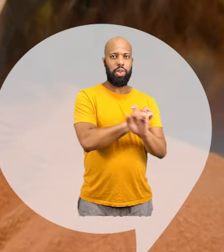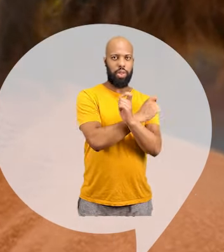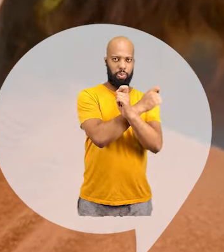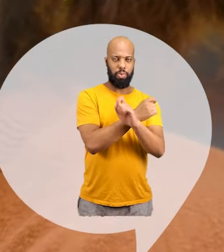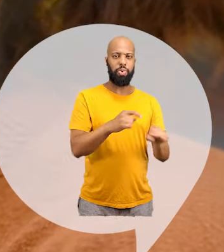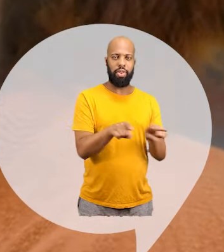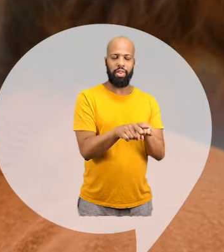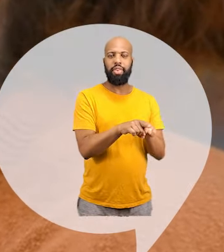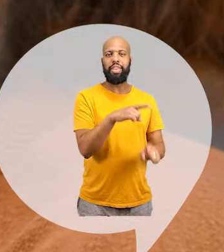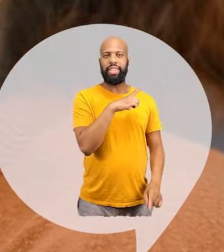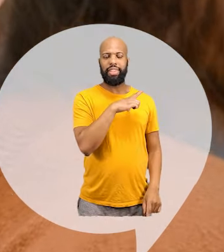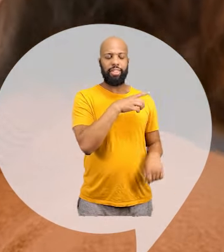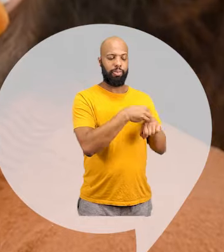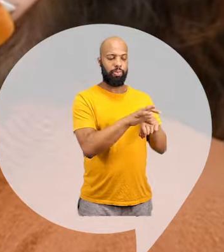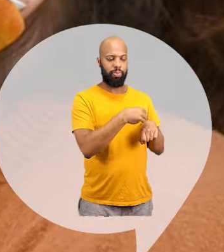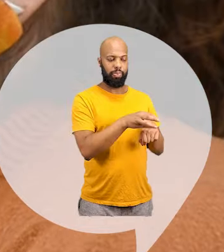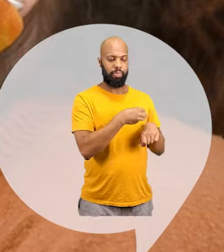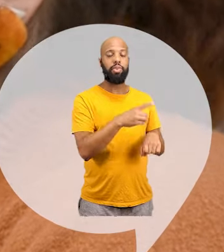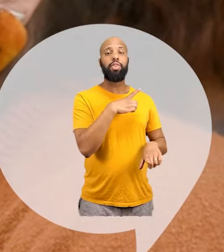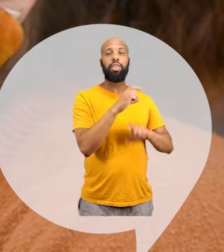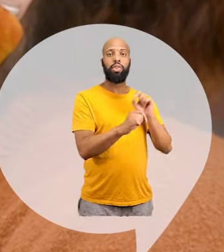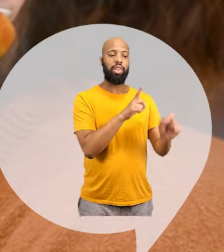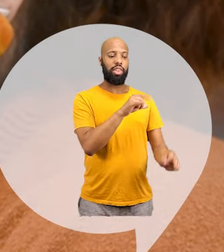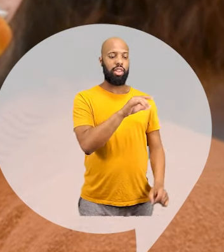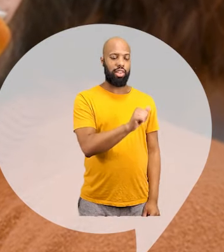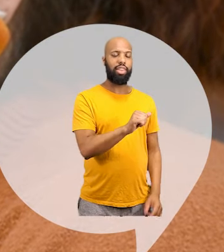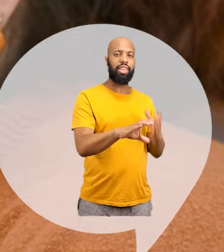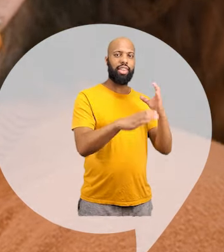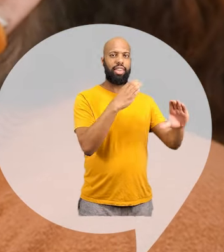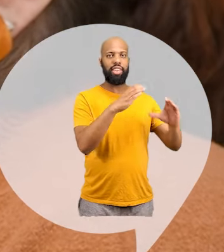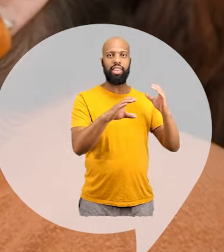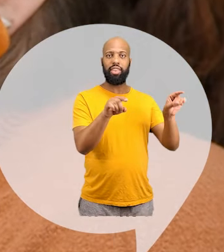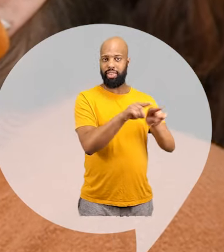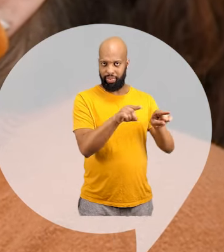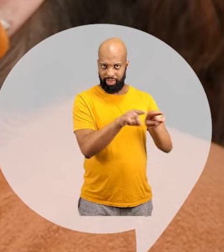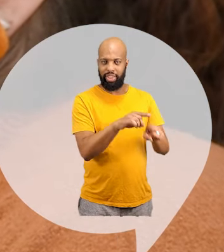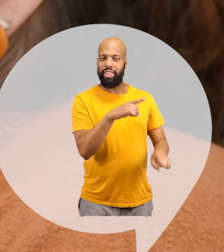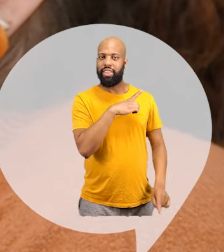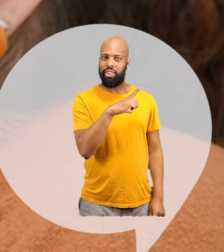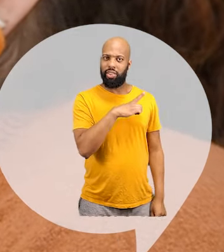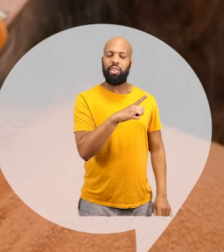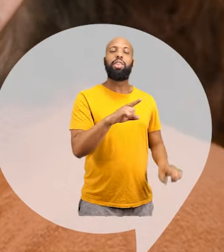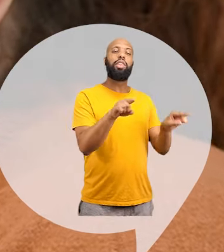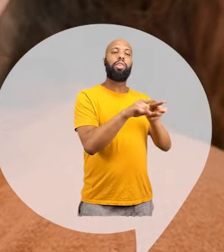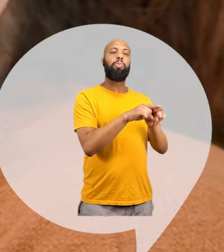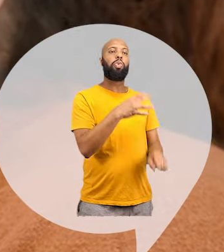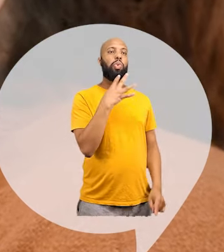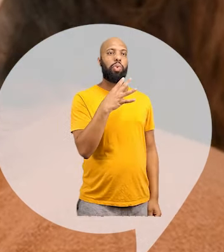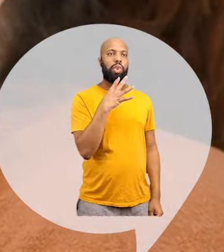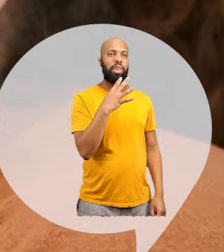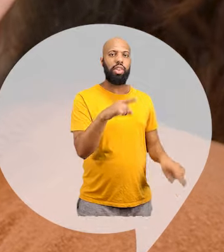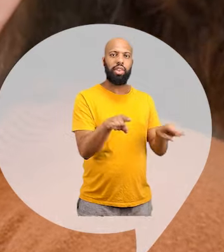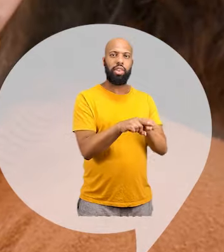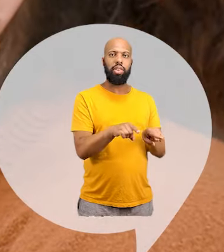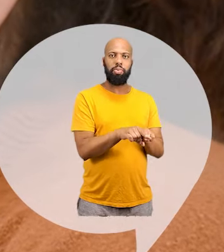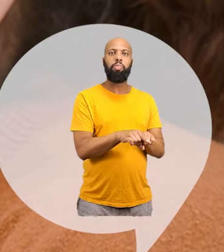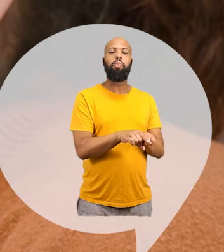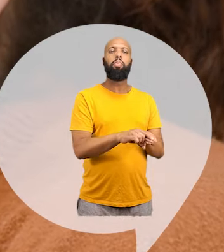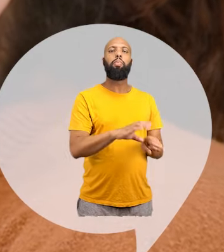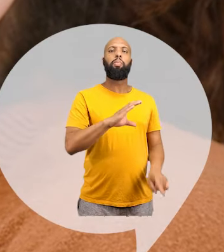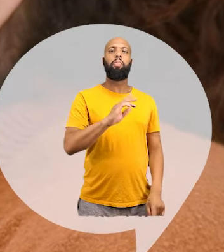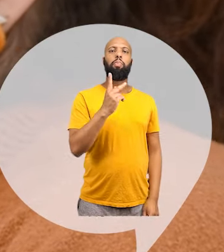YouTube da poker episódio que tem ali cantando lá né e conheça um coragem de apanhar Acho que